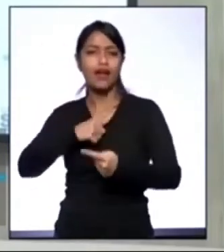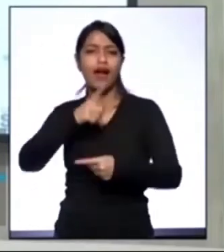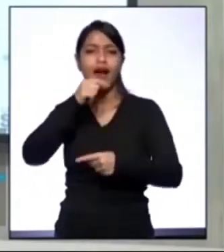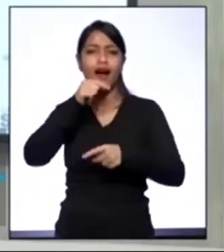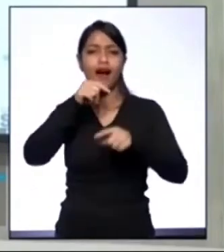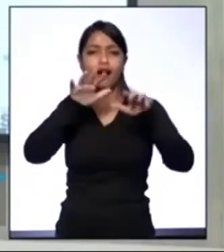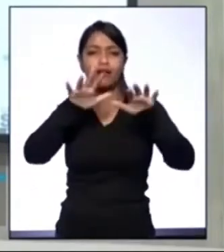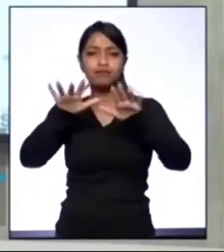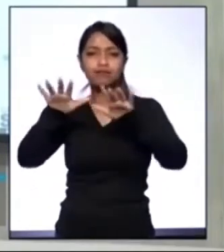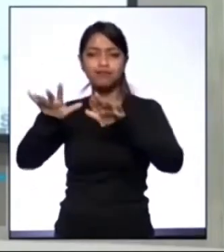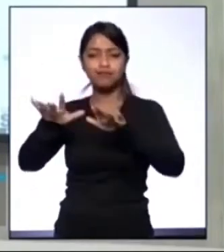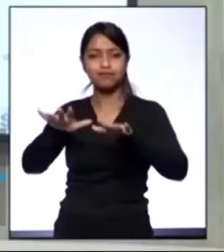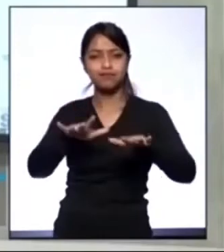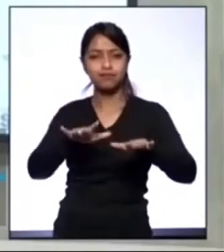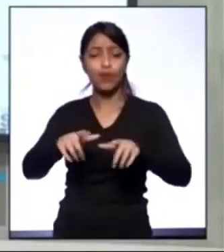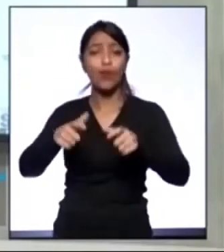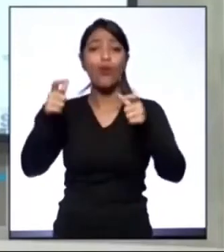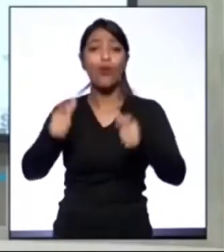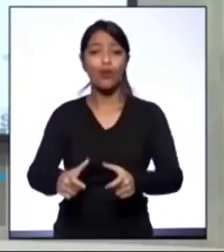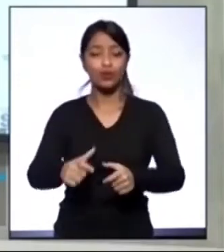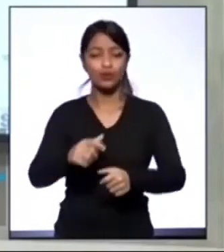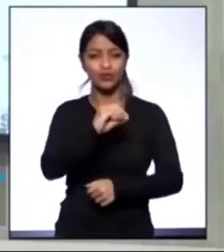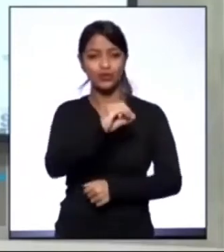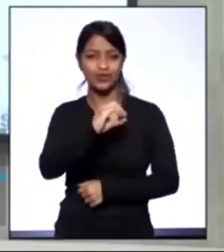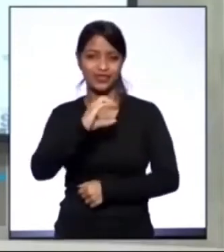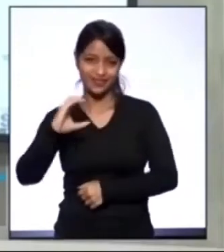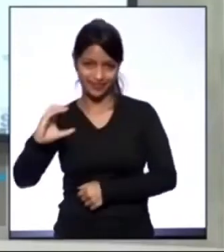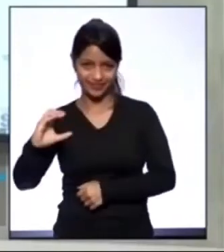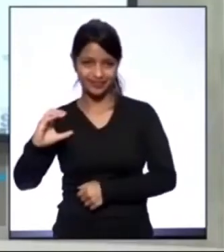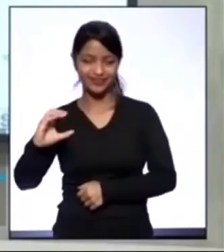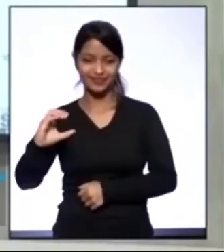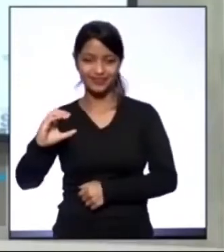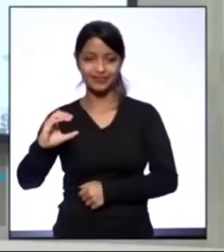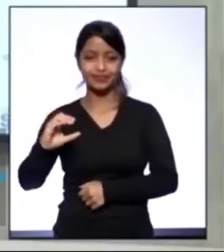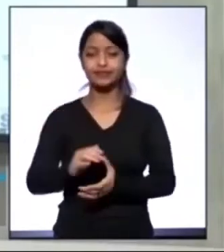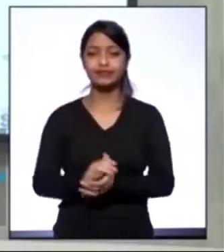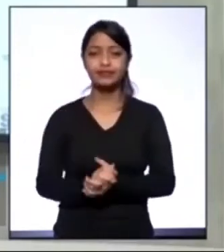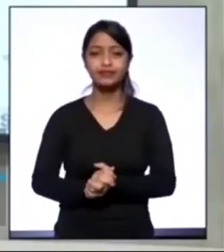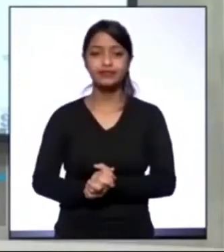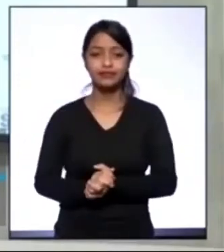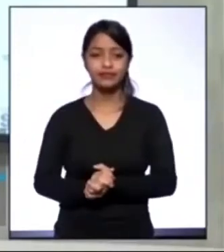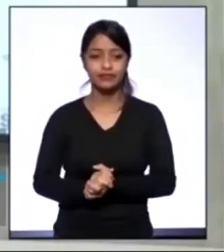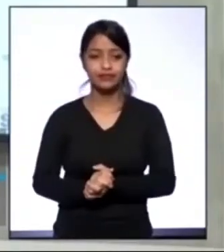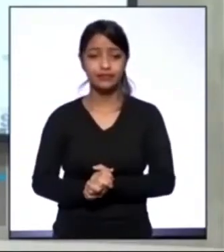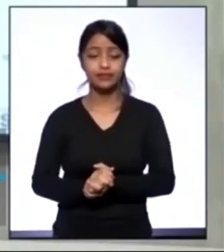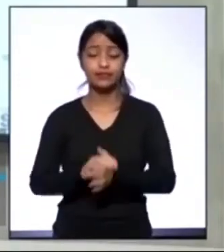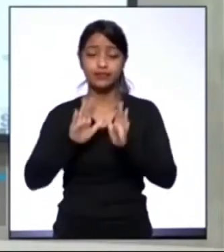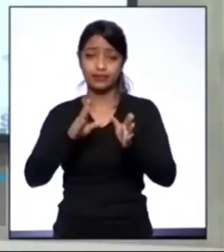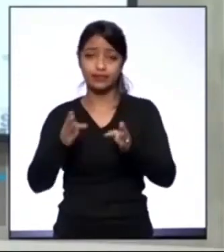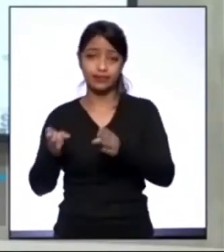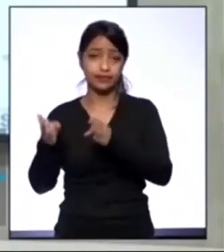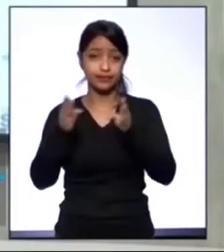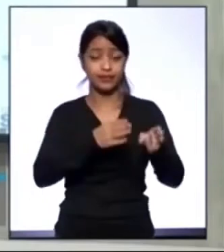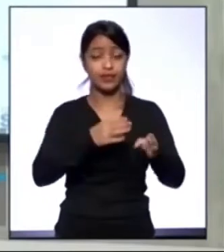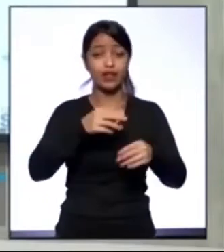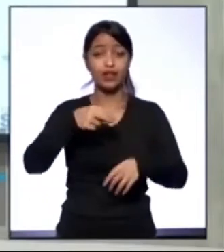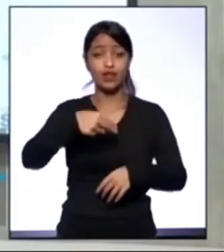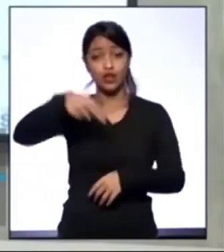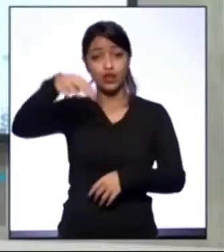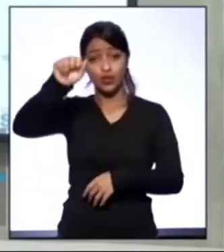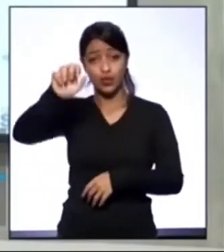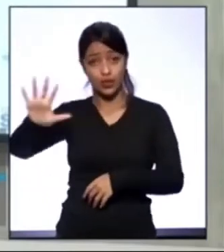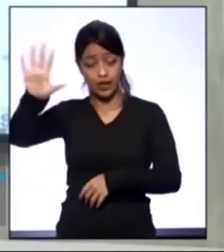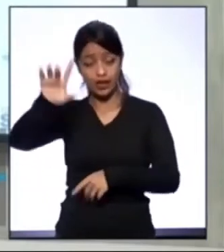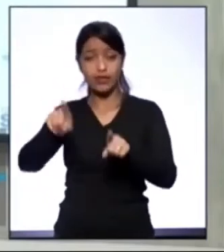centro-oeste. Enfim, as massas de ar atuantes, nesse caso, secas. E, por outro lado, no Nordeste e na região Sul,